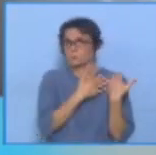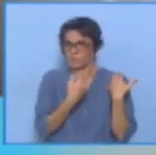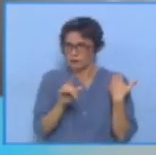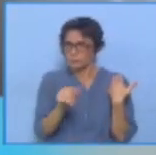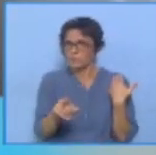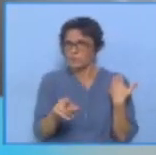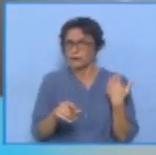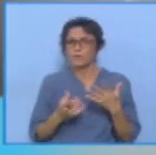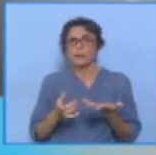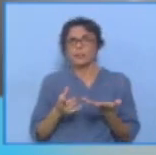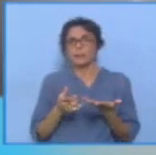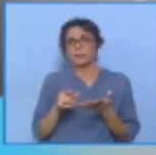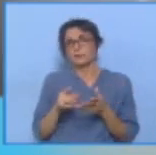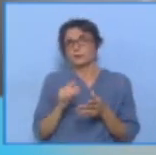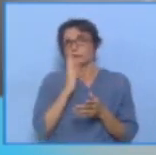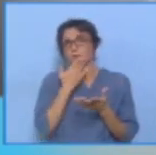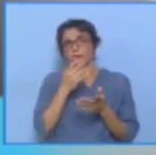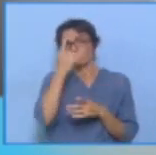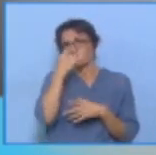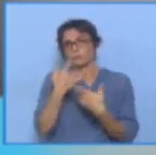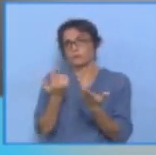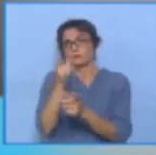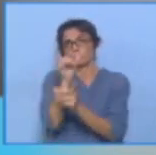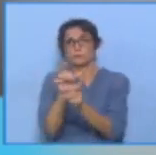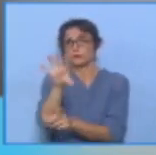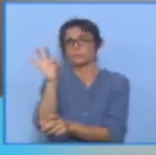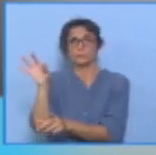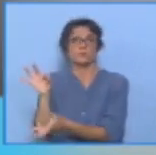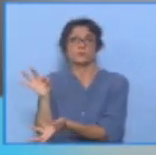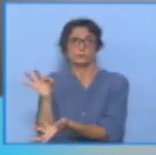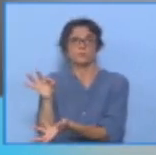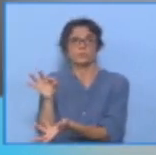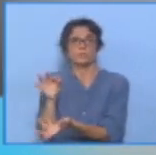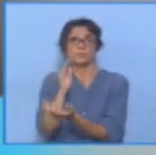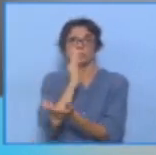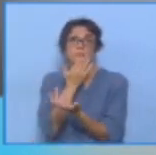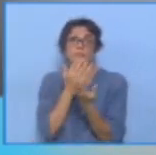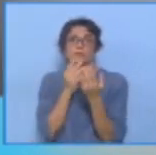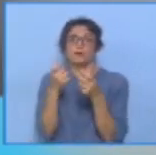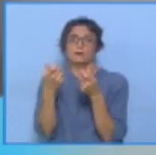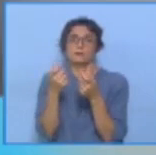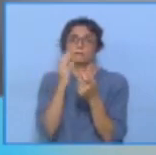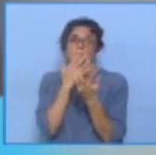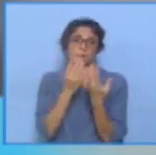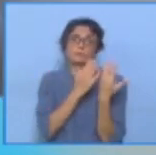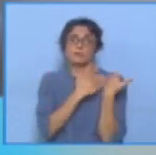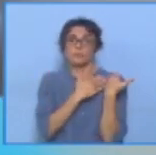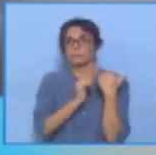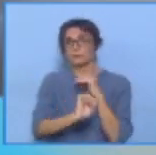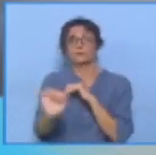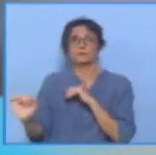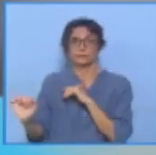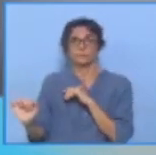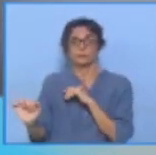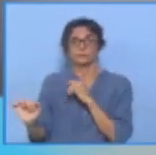caso também tem muito a ver com o perfil das pessoas que são escolhidas e com as funções que vão desempenhando e até,